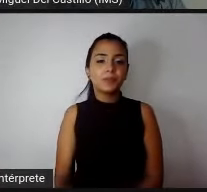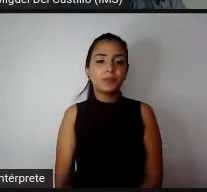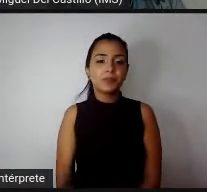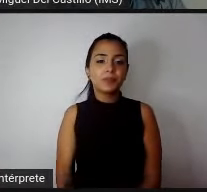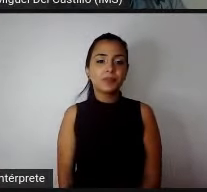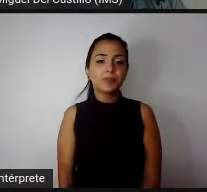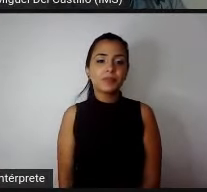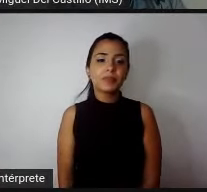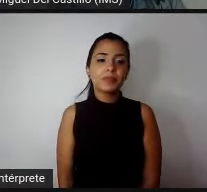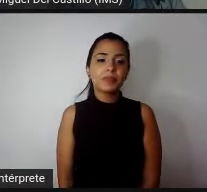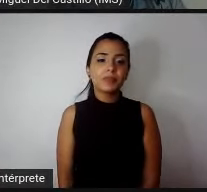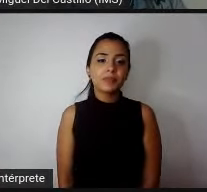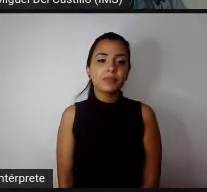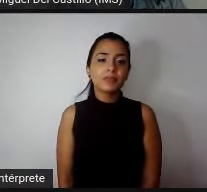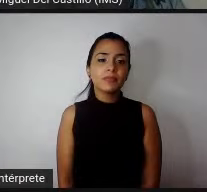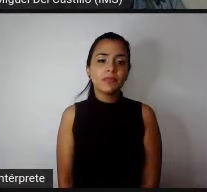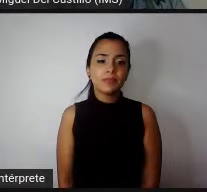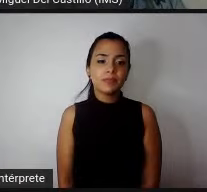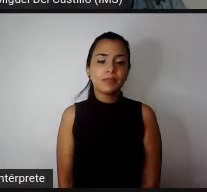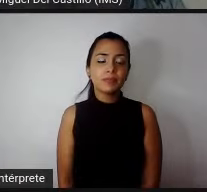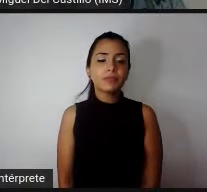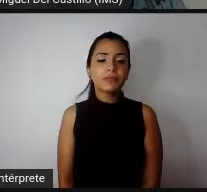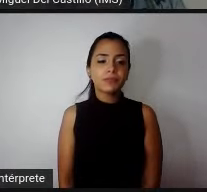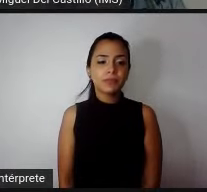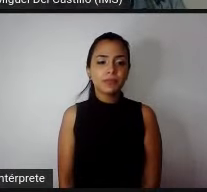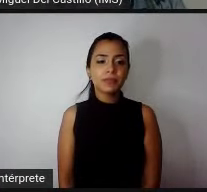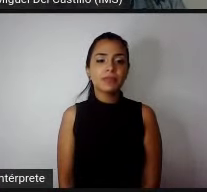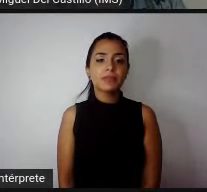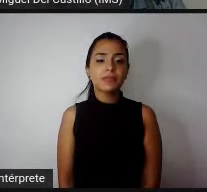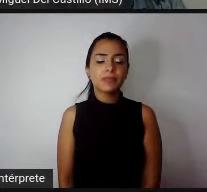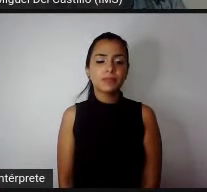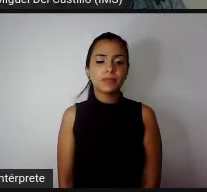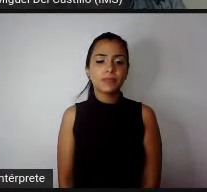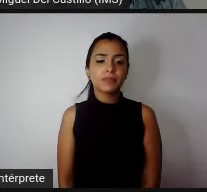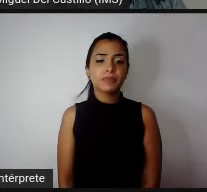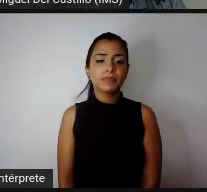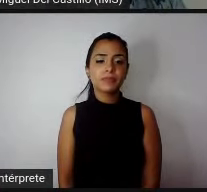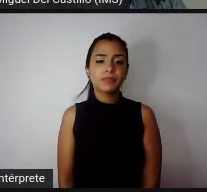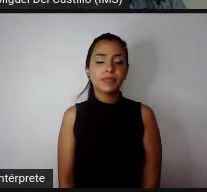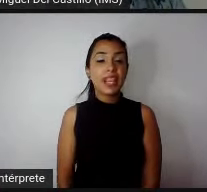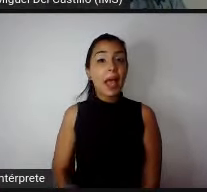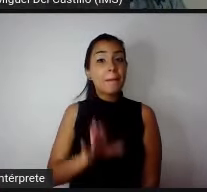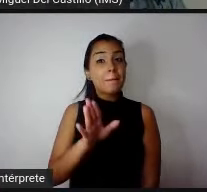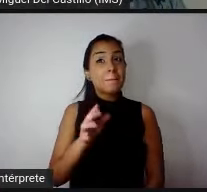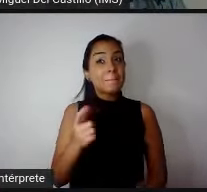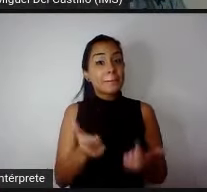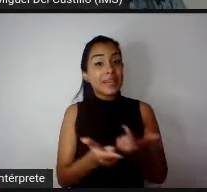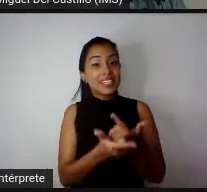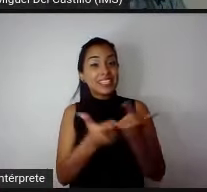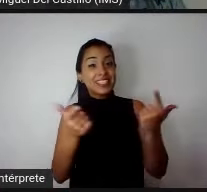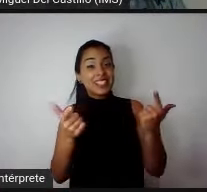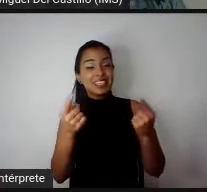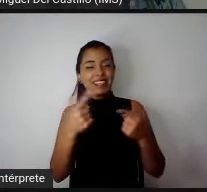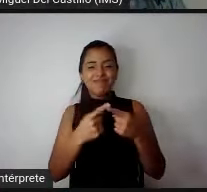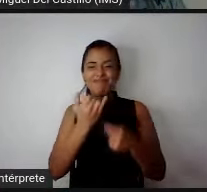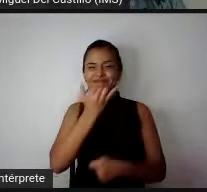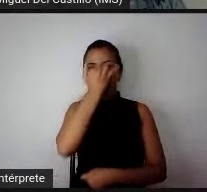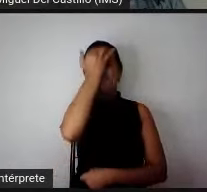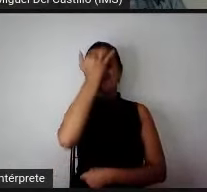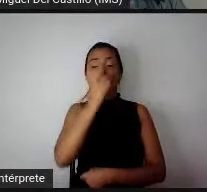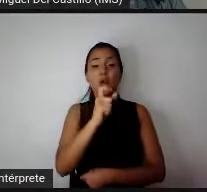Mas a minha sorte, mas o desastre que foi, quem me respondeu